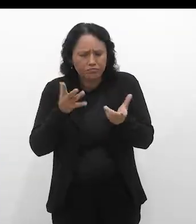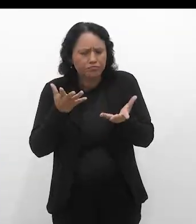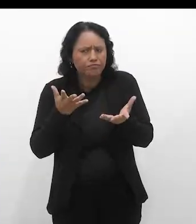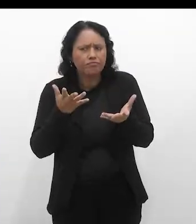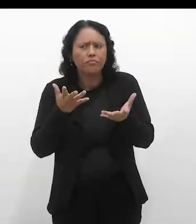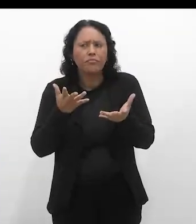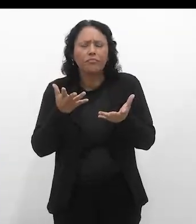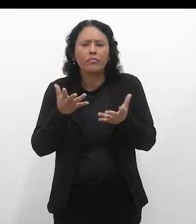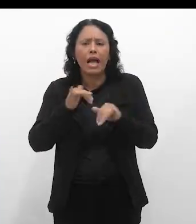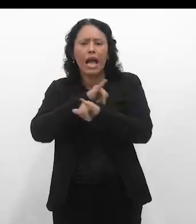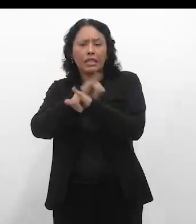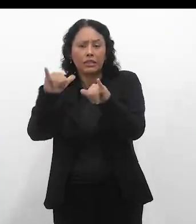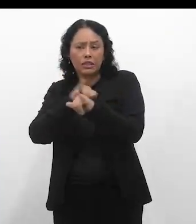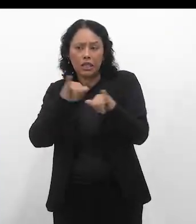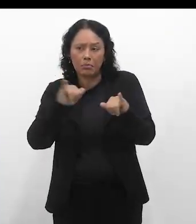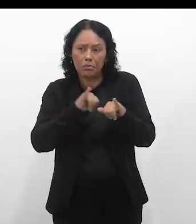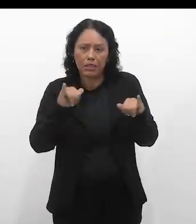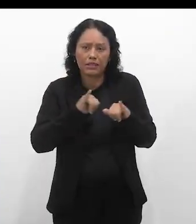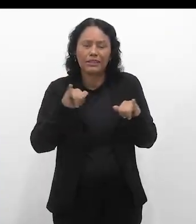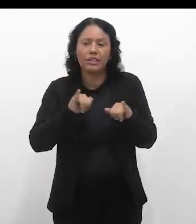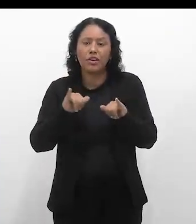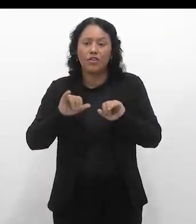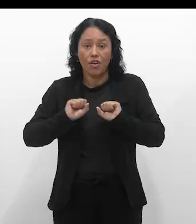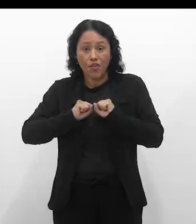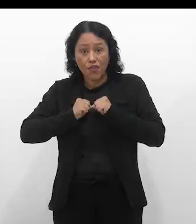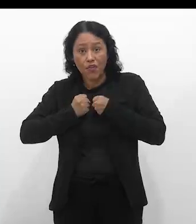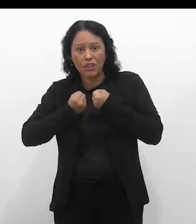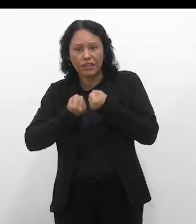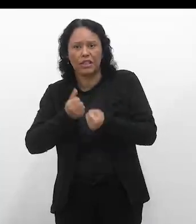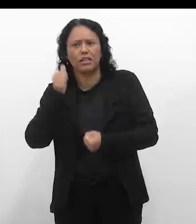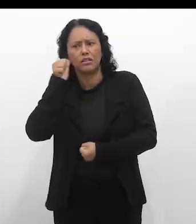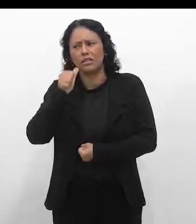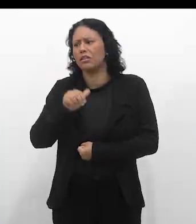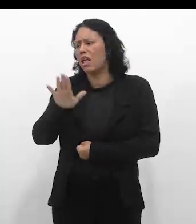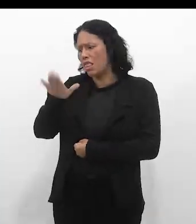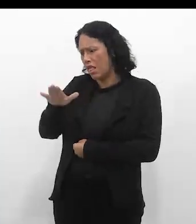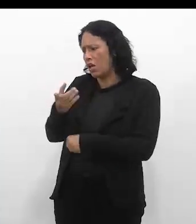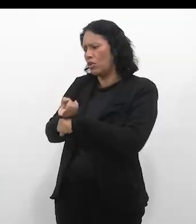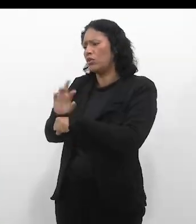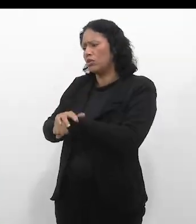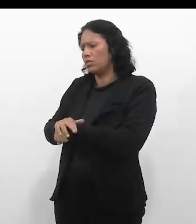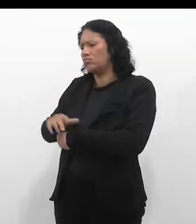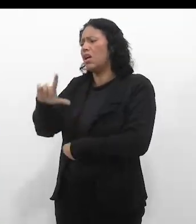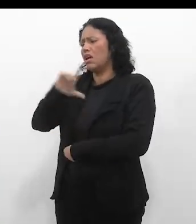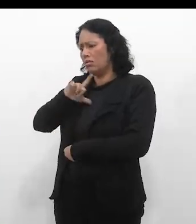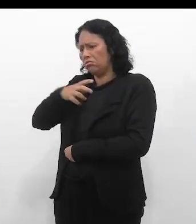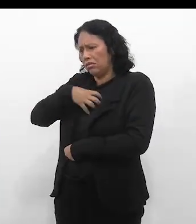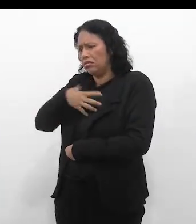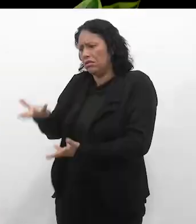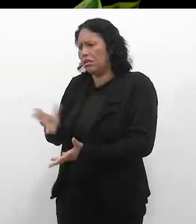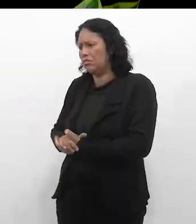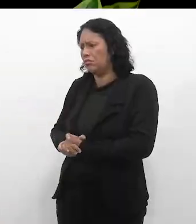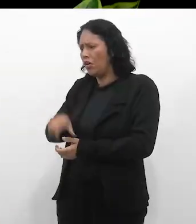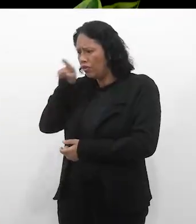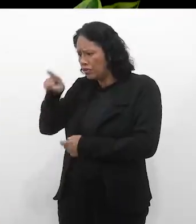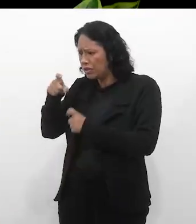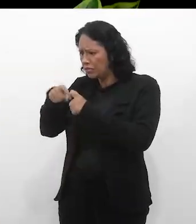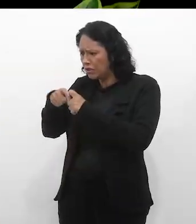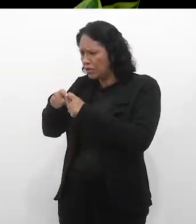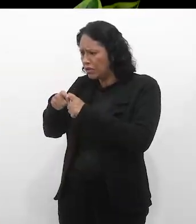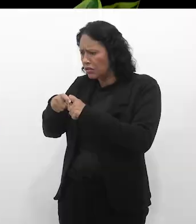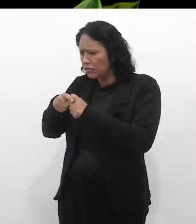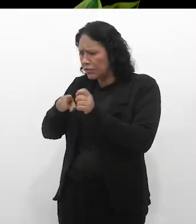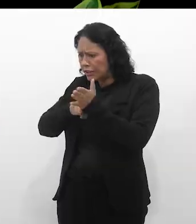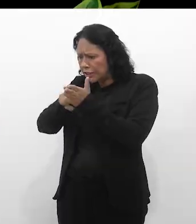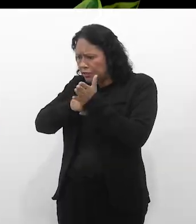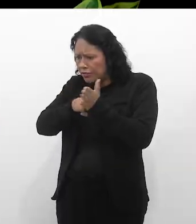você bem falou, essas campanhas de conscientização só vai fortalecer as mulheres e assim, não, doutor, eu tenho alguma coisa, o senhor vai ter que investigar.